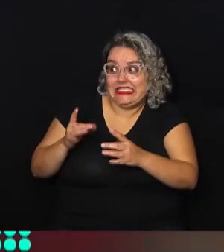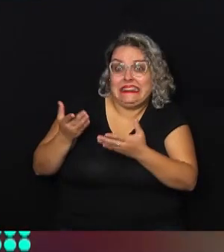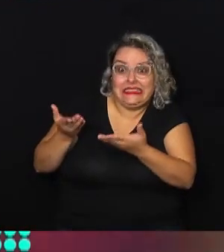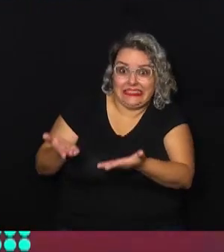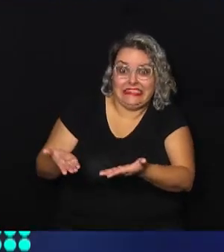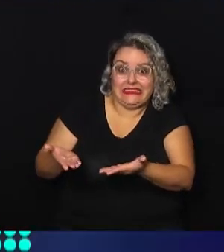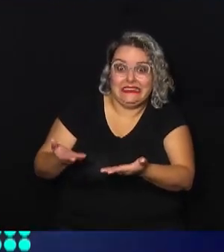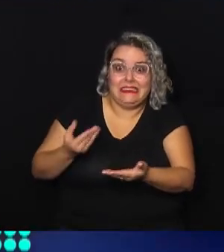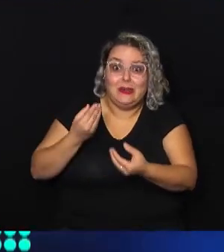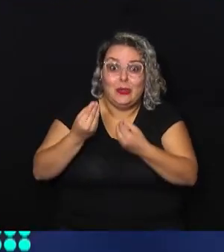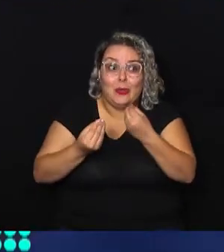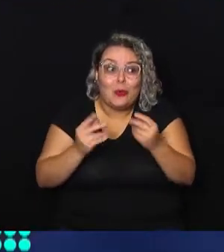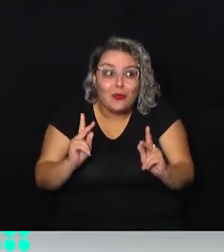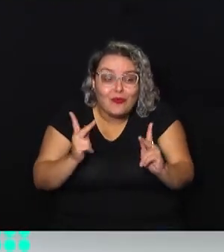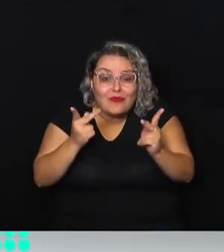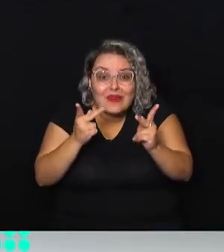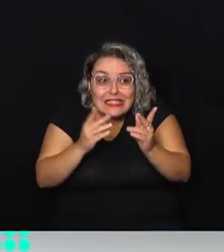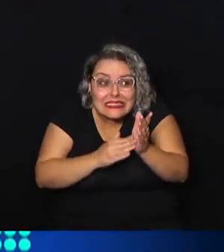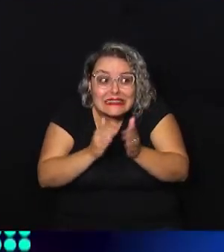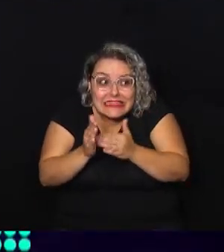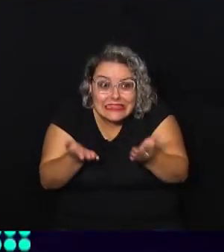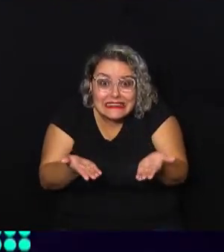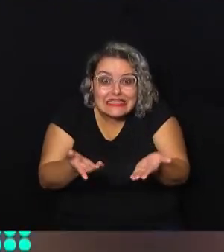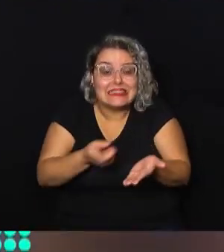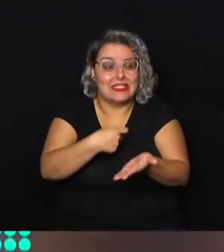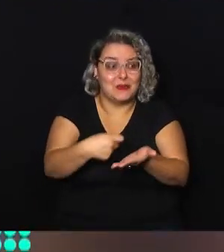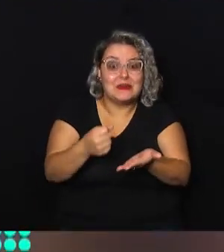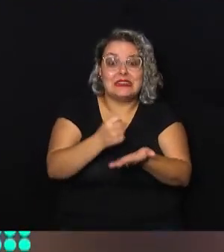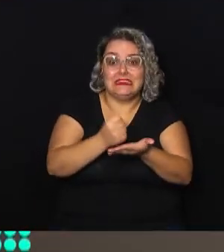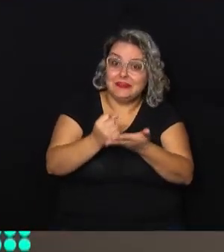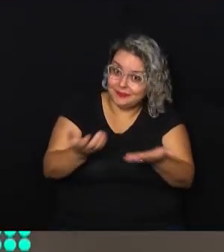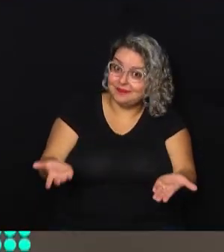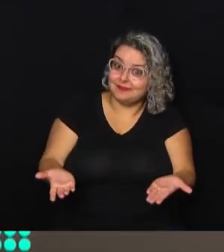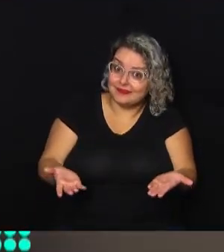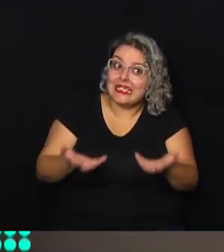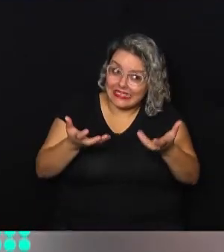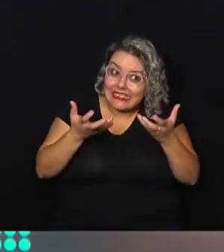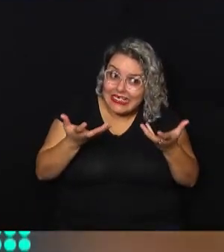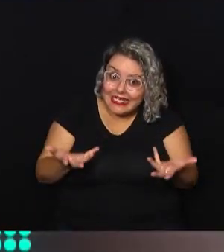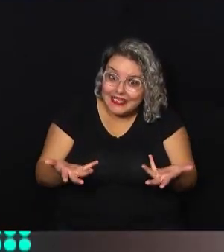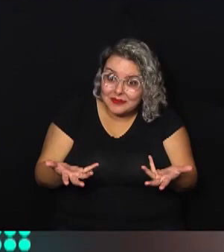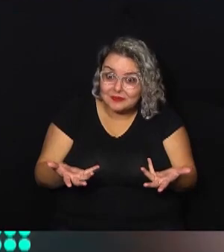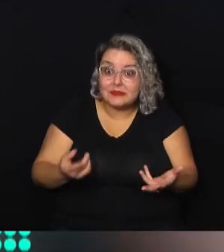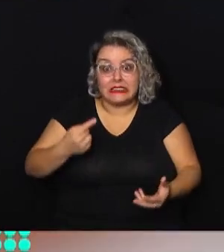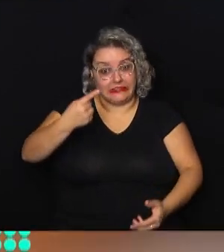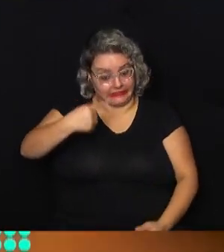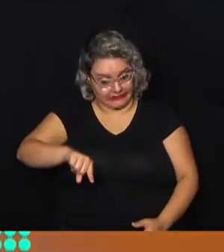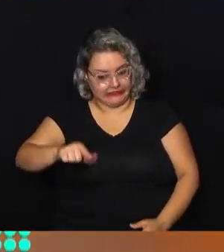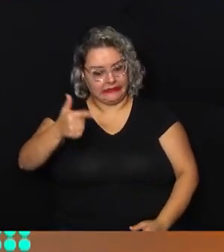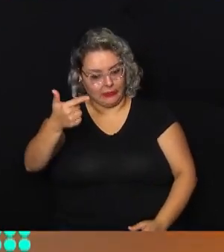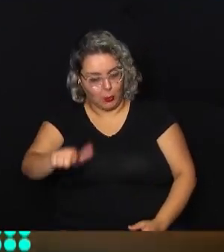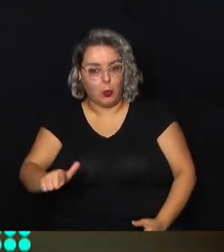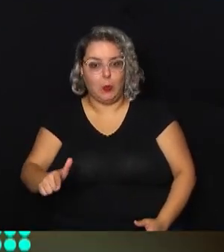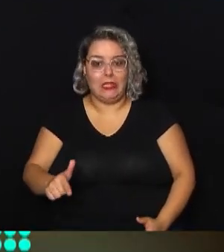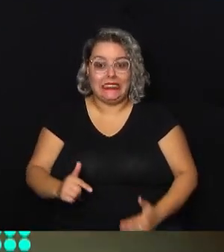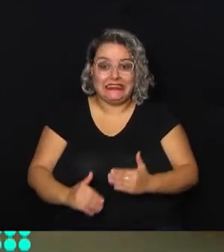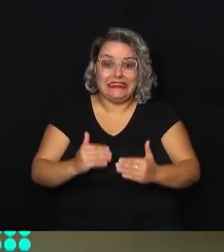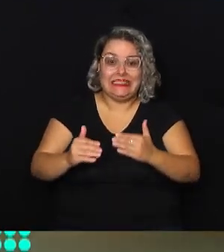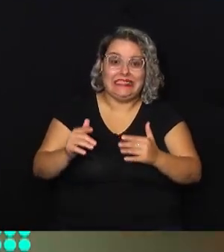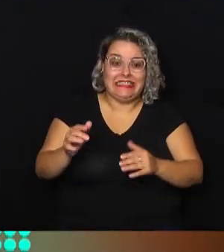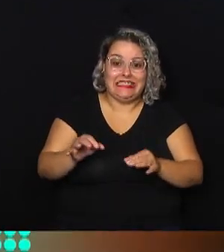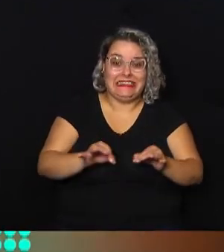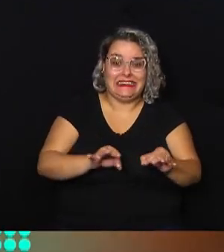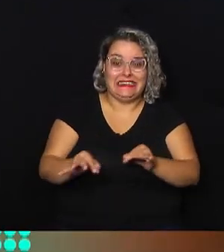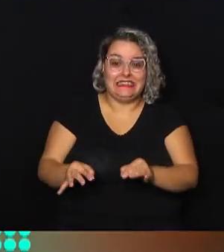quer vencer o concurso e assinar um contrato, Bud segue em frente e acontece que seu desempenho no programa deixa